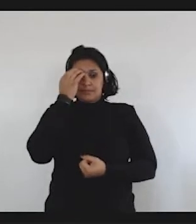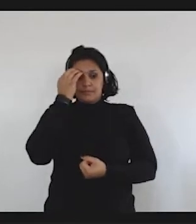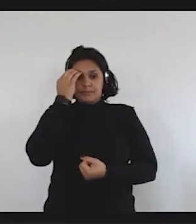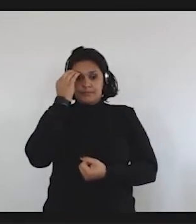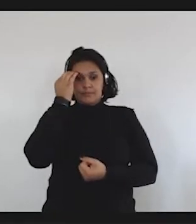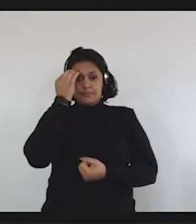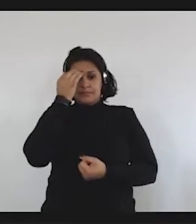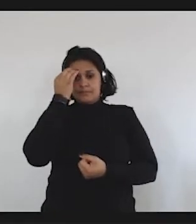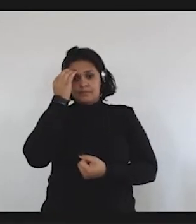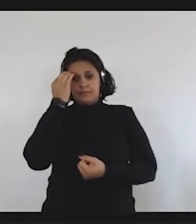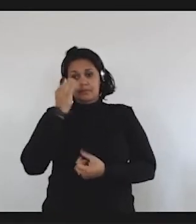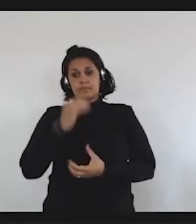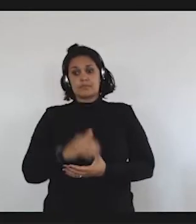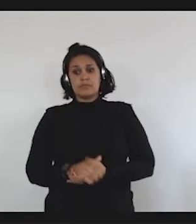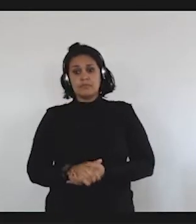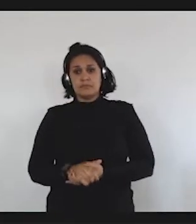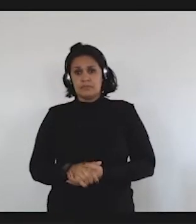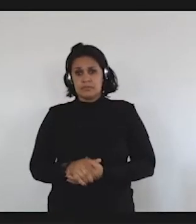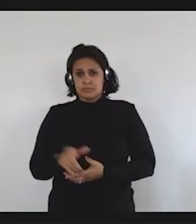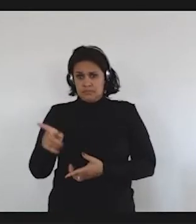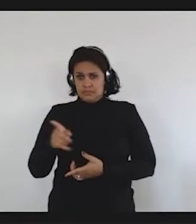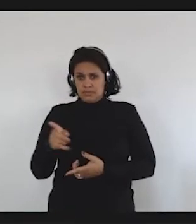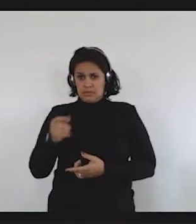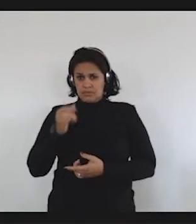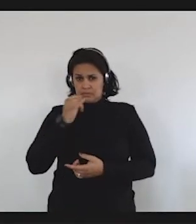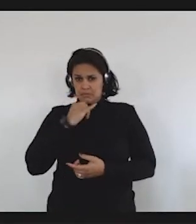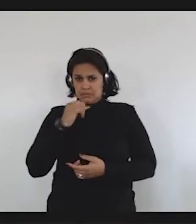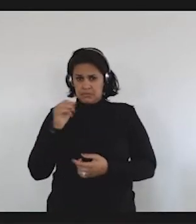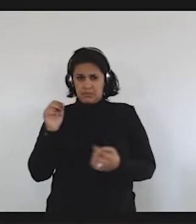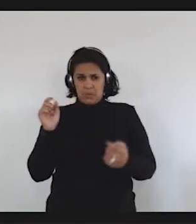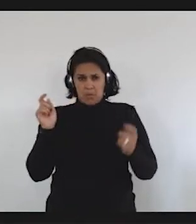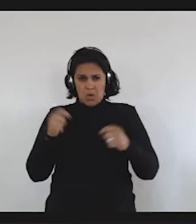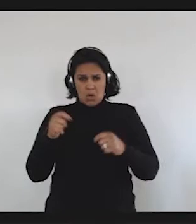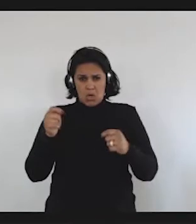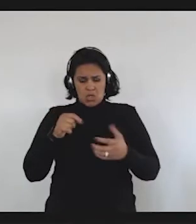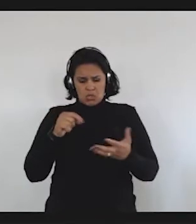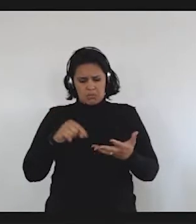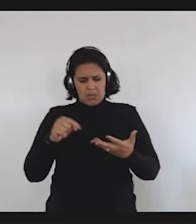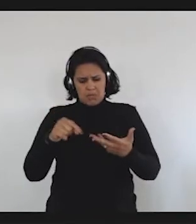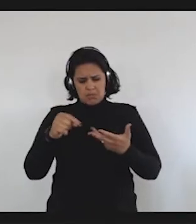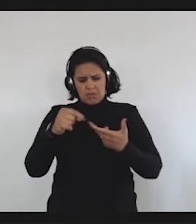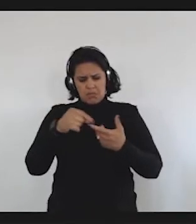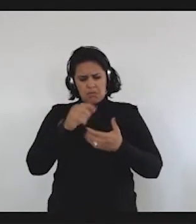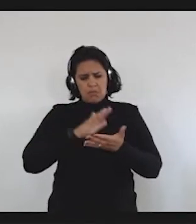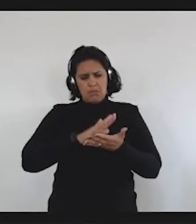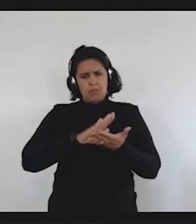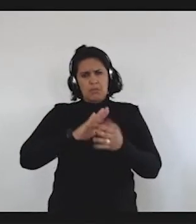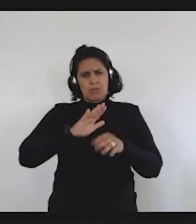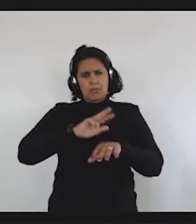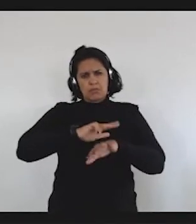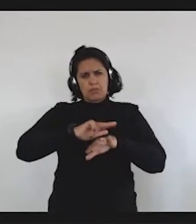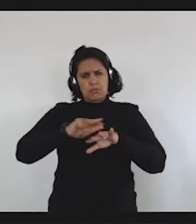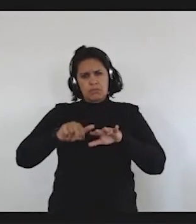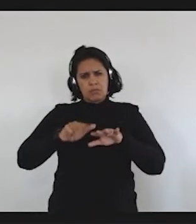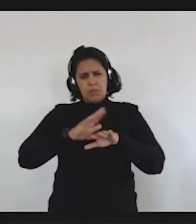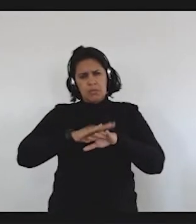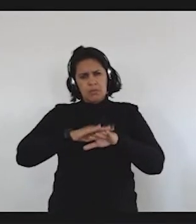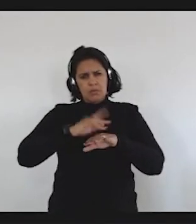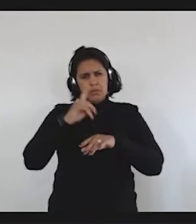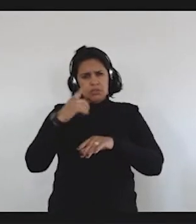prerrogativas, jamais podem ser vistas como meros privilégios mesquinhos